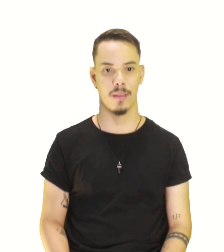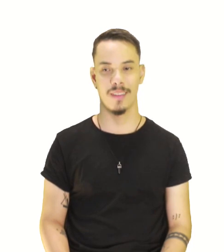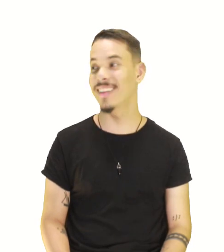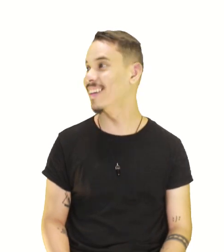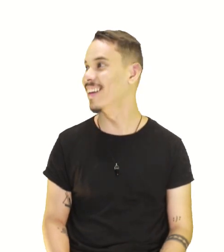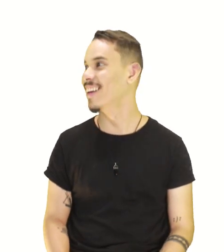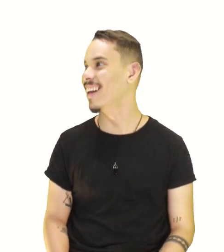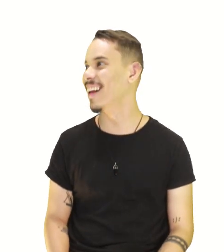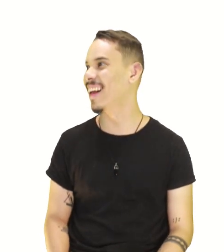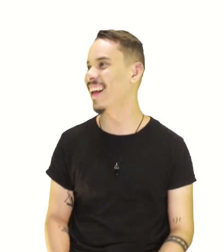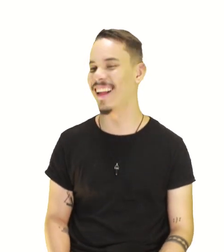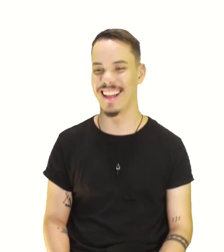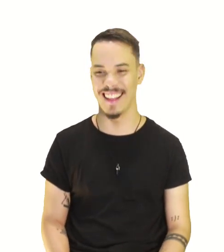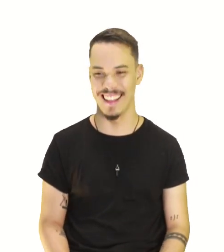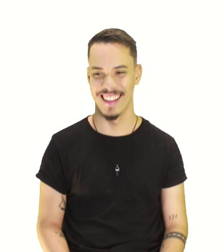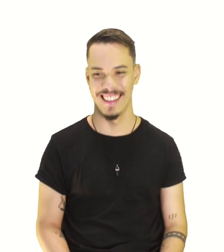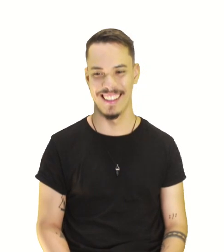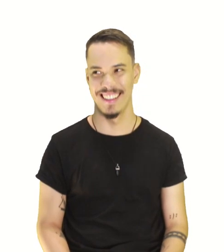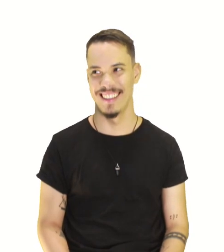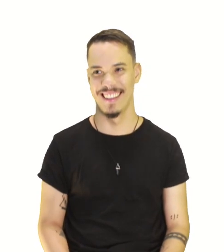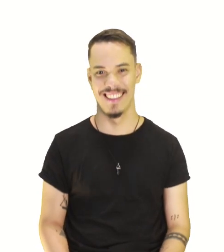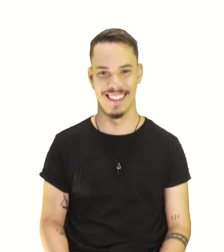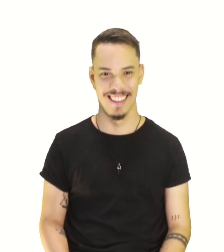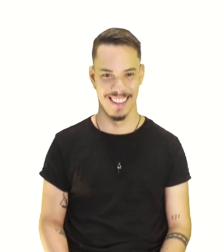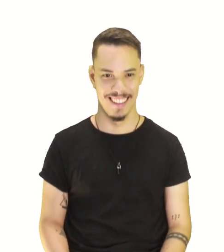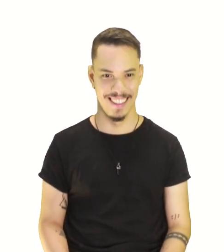ele tá contando.